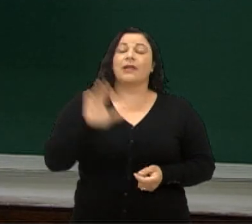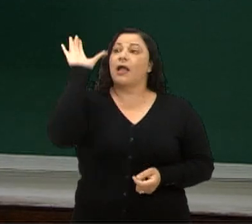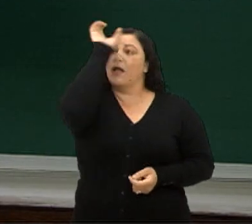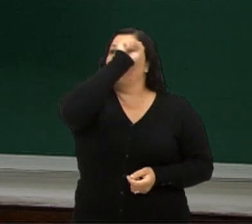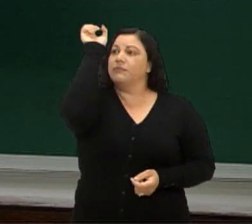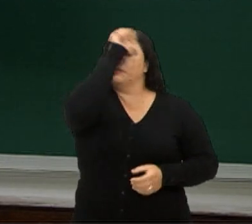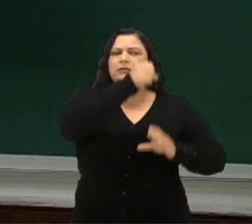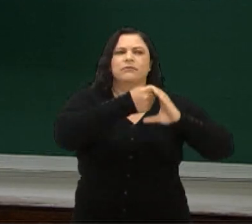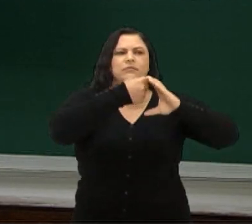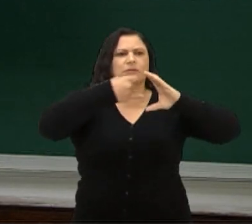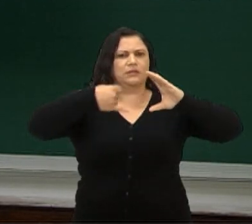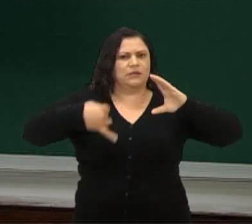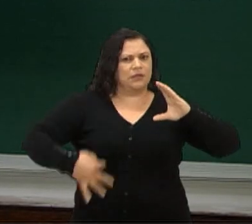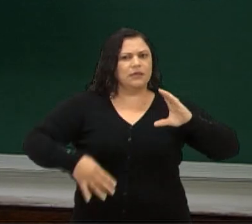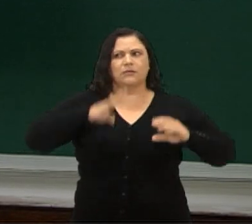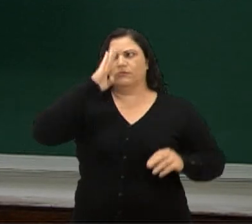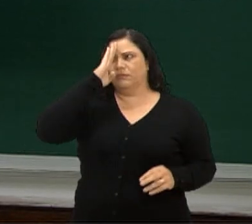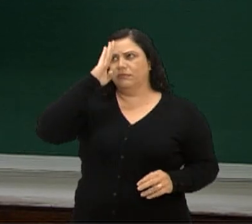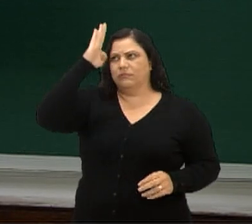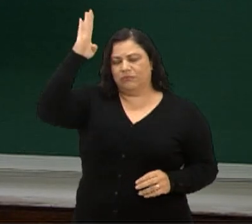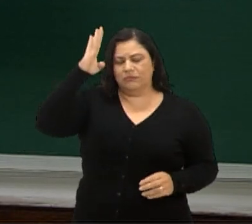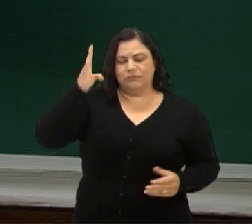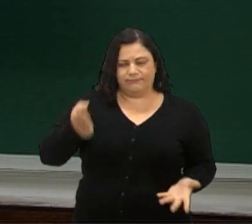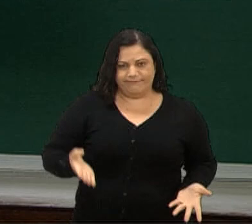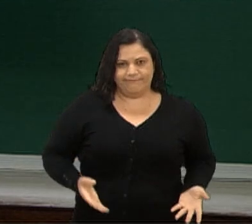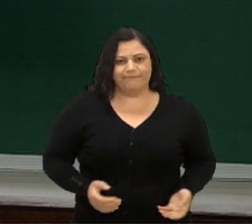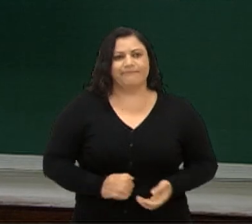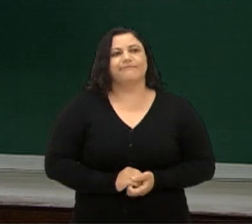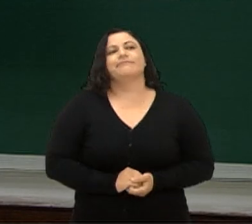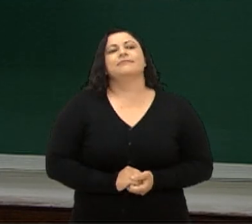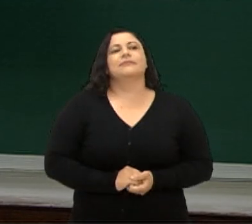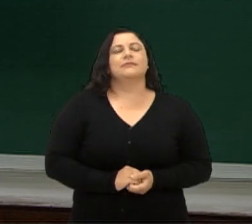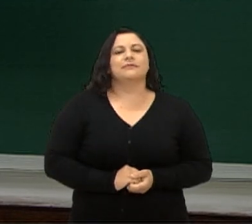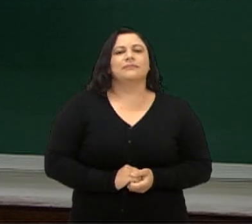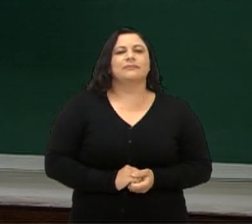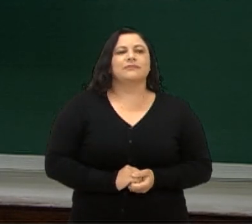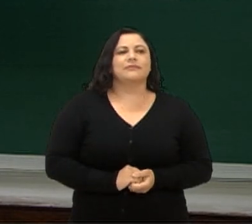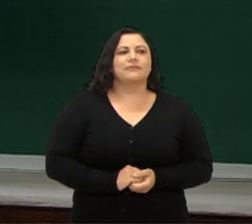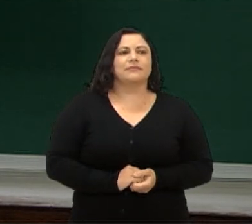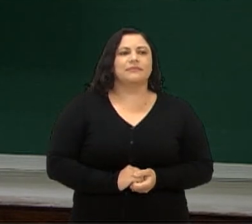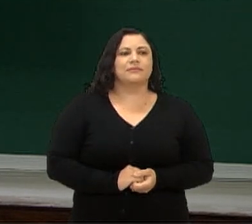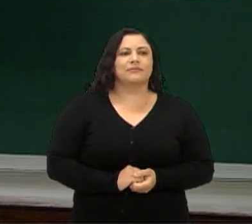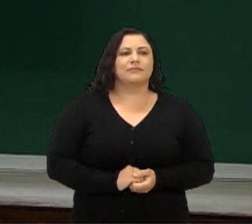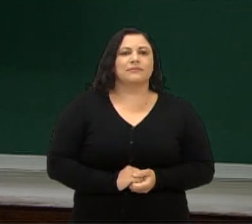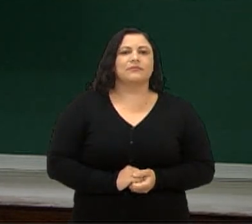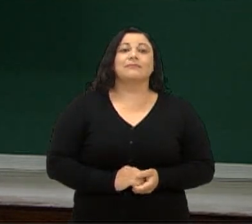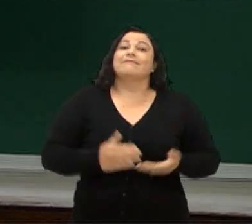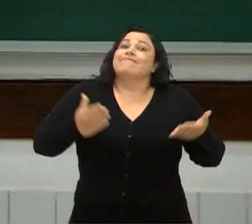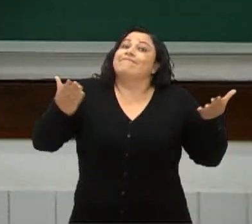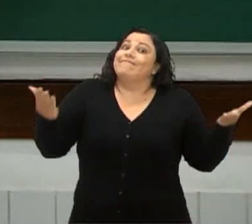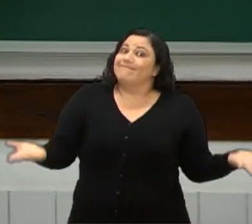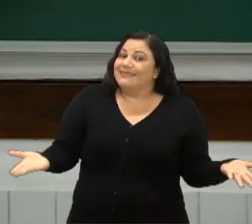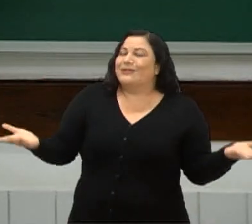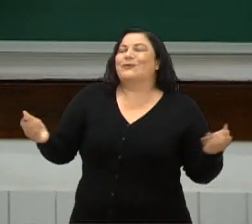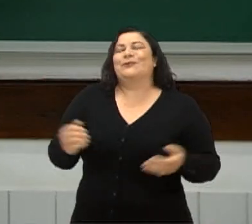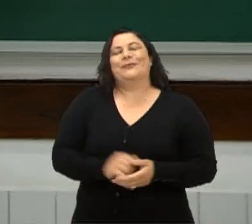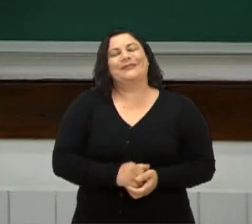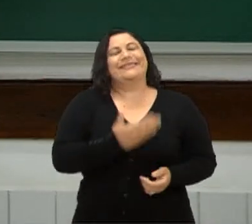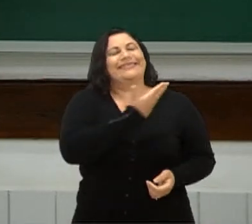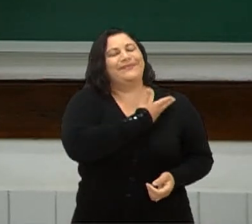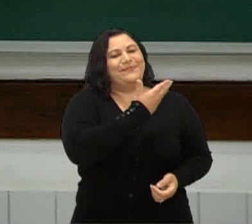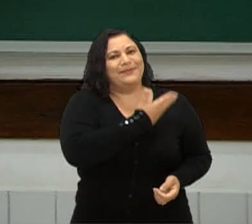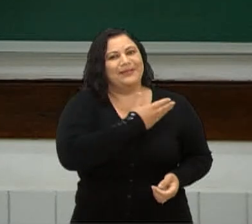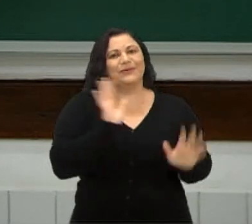Aprendemos as suas características principais do gênero. E